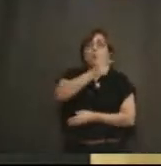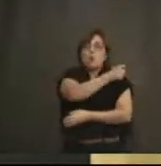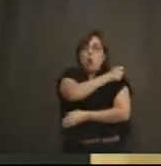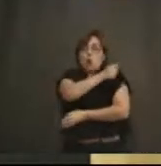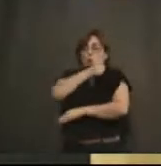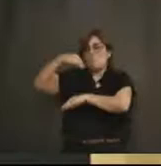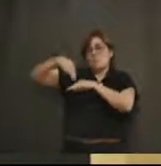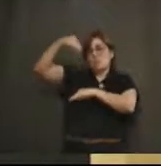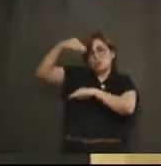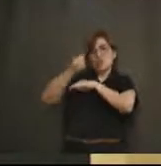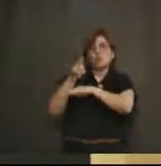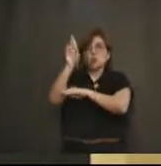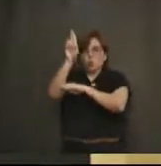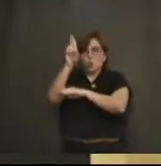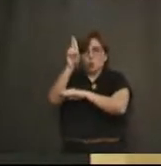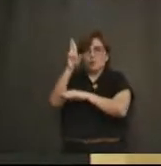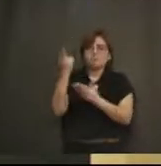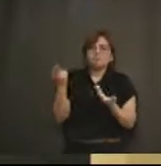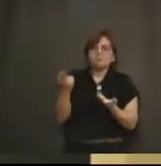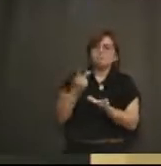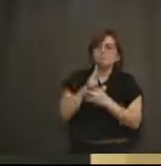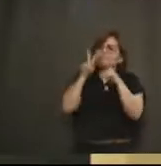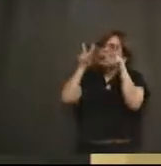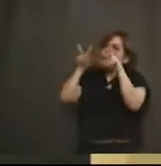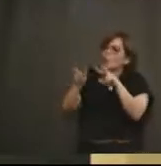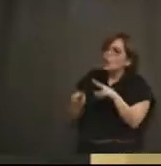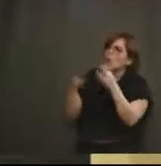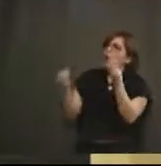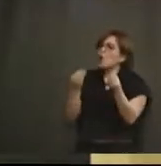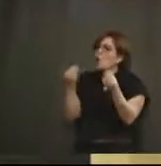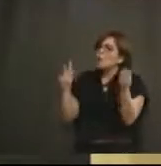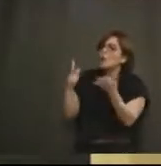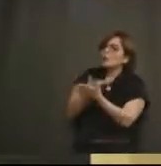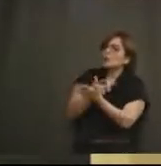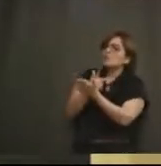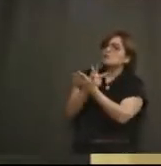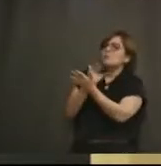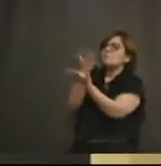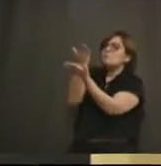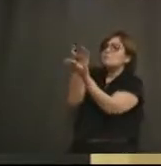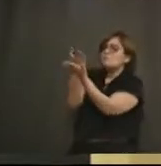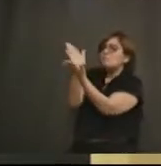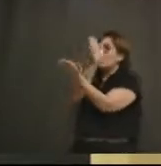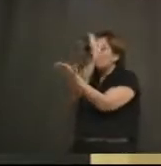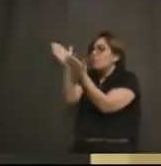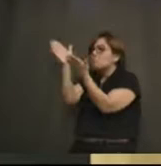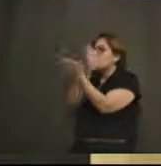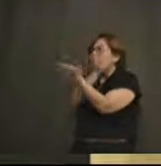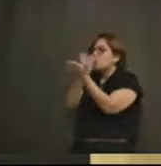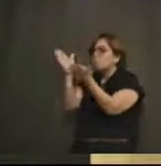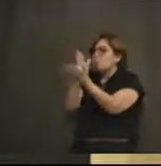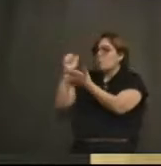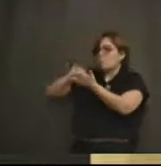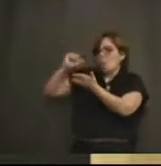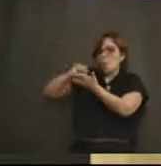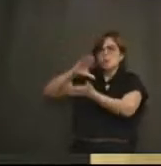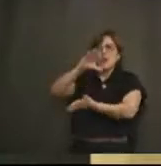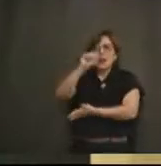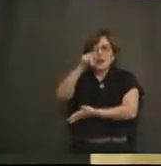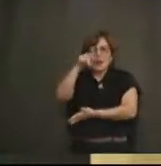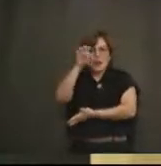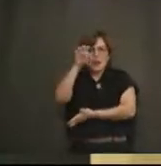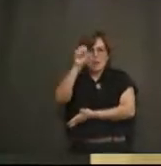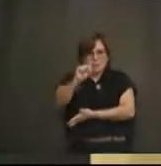doutorado. E eu fui olhar como era a distribuição de bolsas da CAPES. Uma universidade que tem